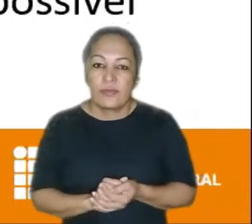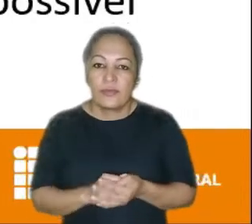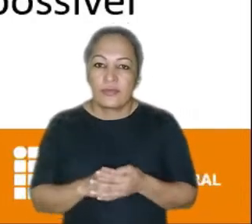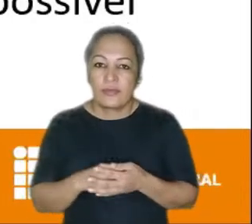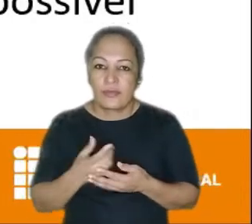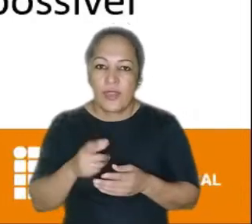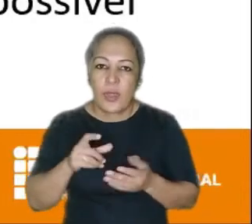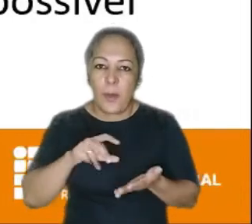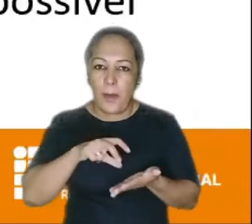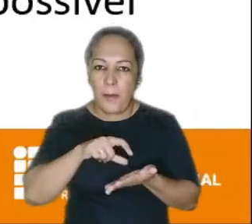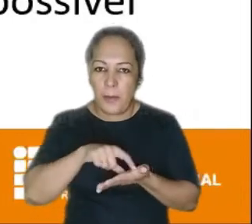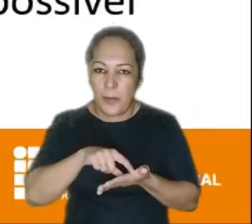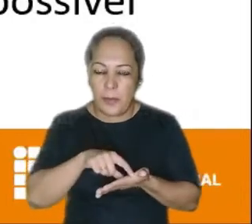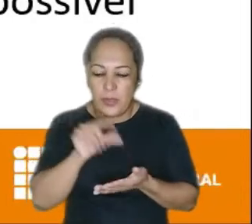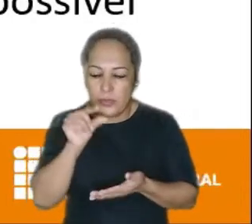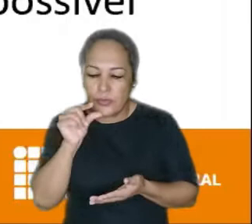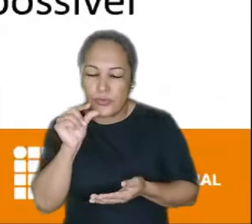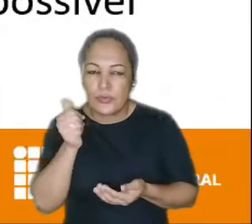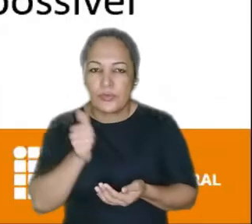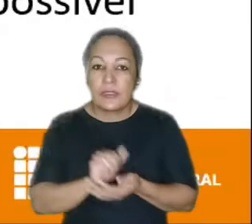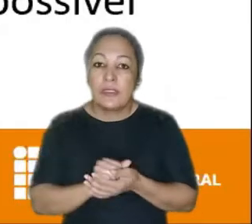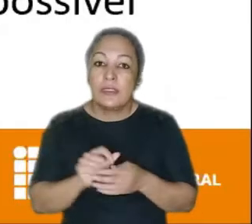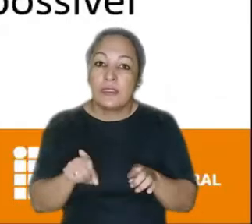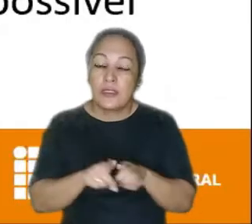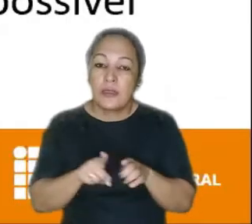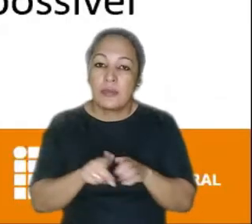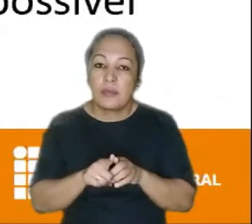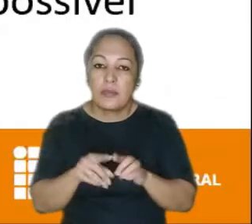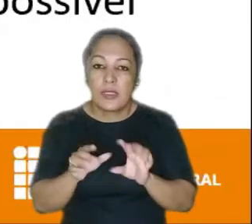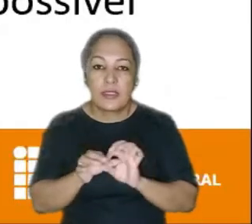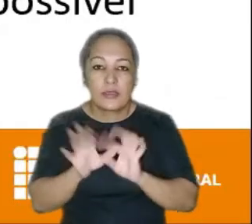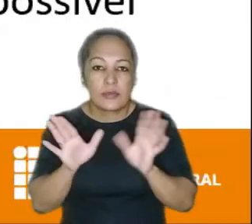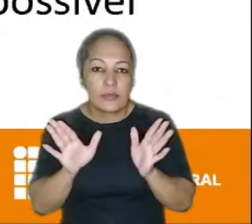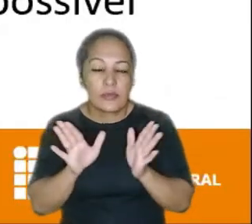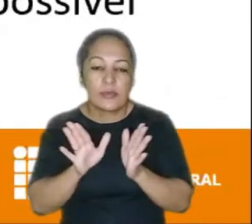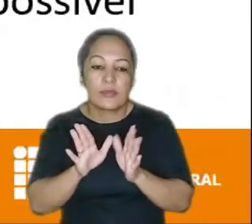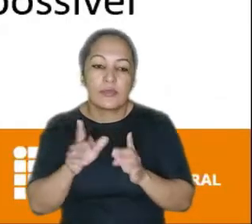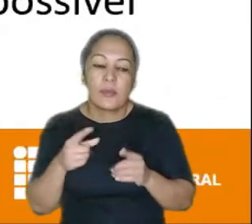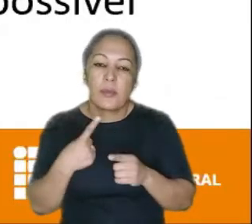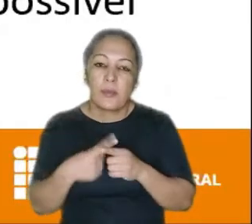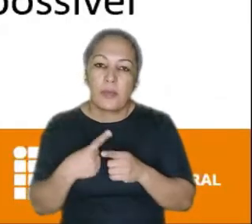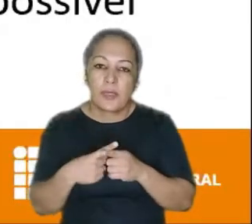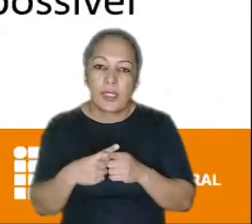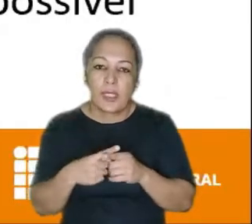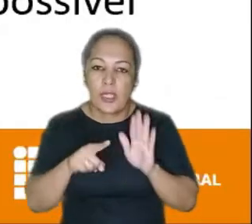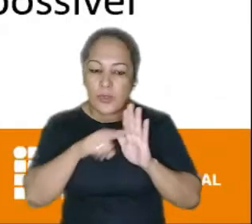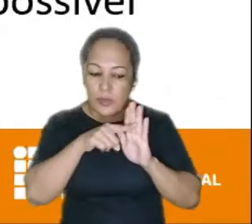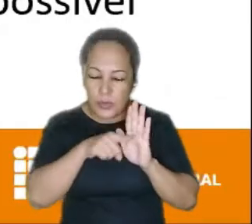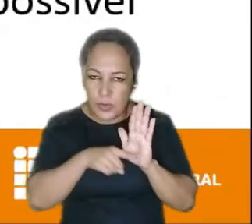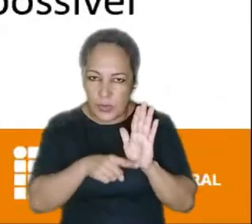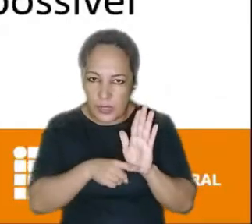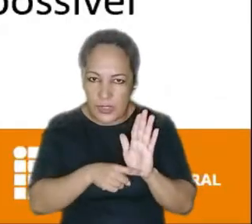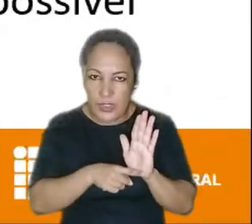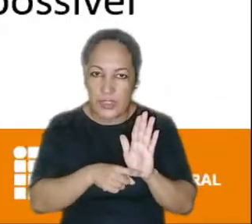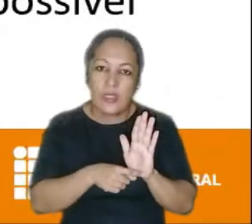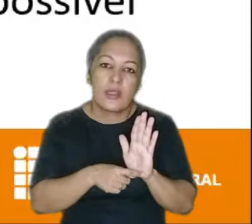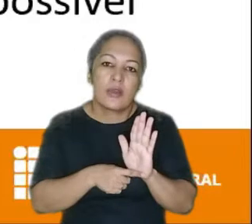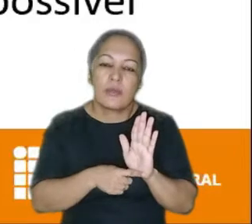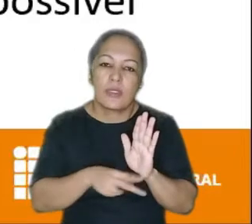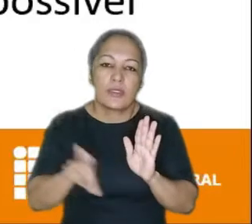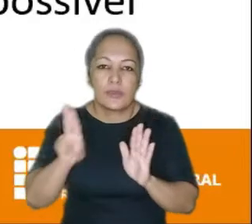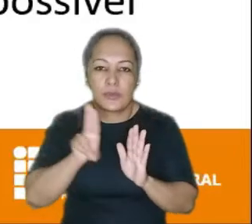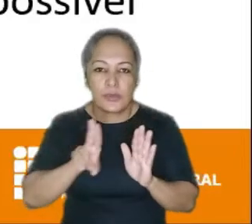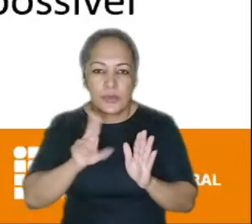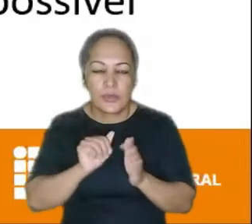menorzinha. Disponibilizar uma interface para programas e usuários externos acessarem um banco de dados, isso é